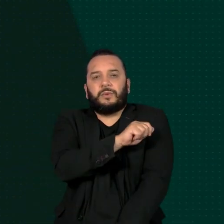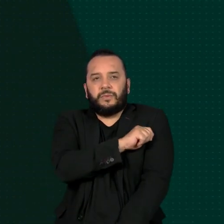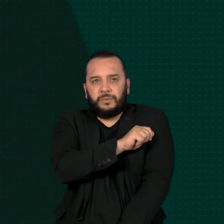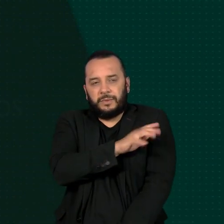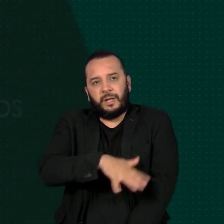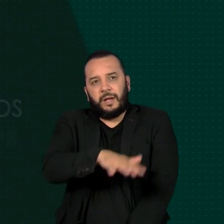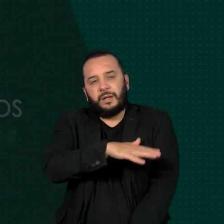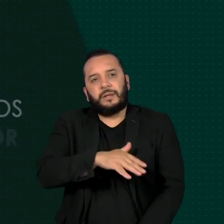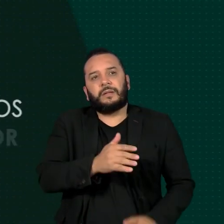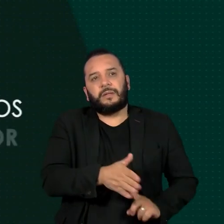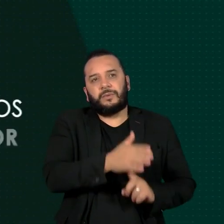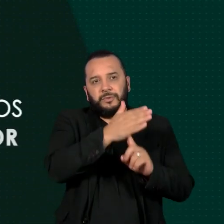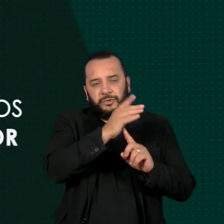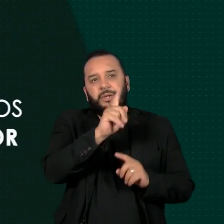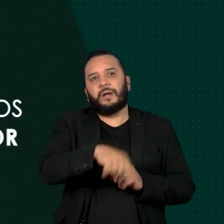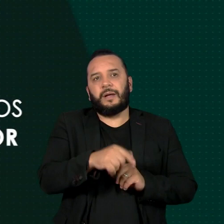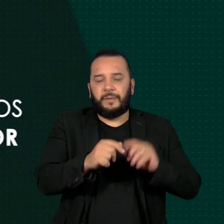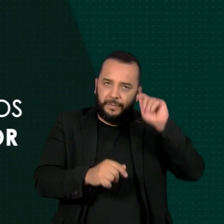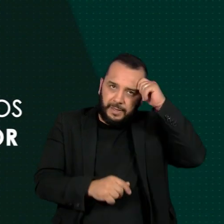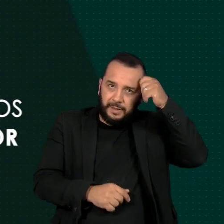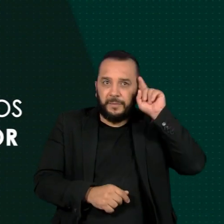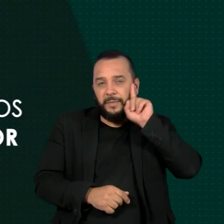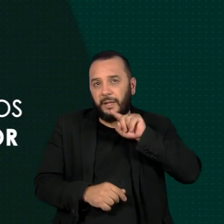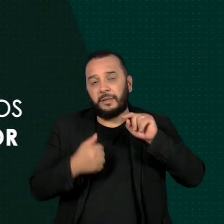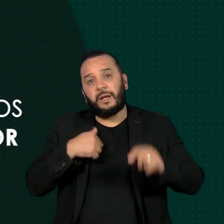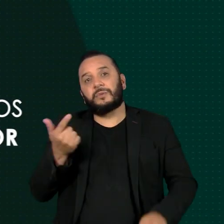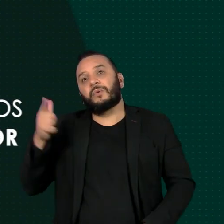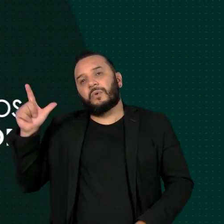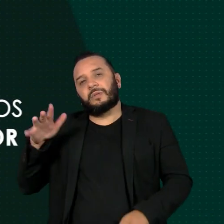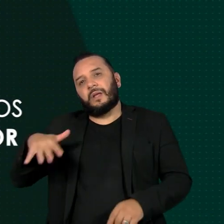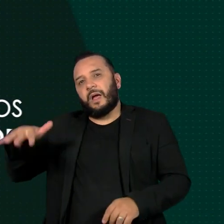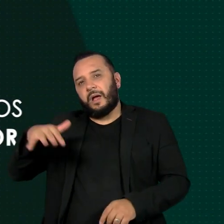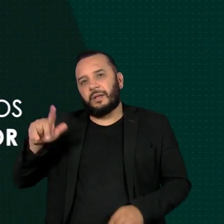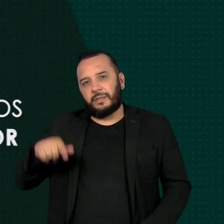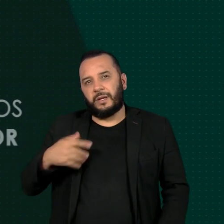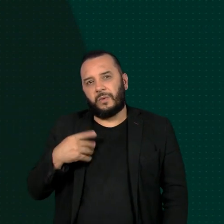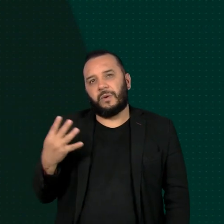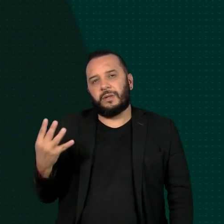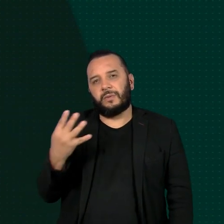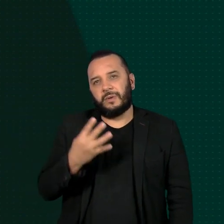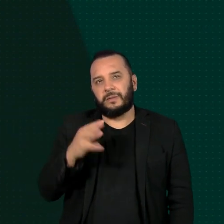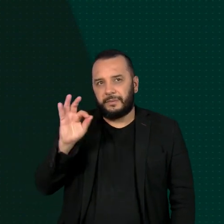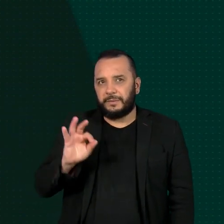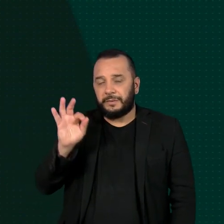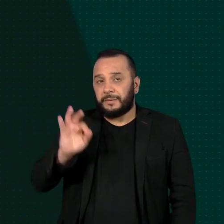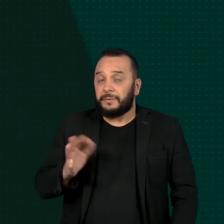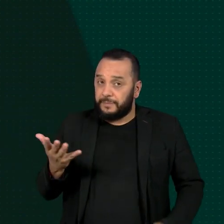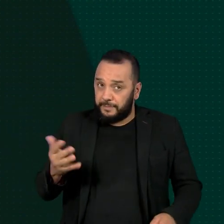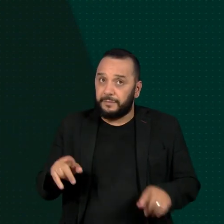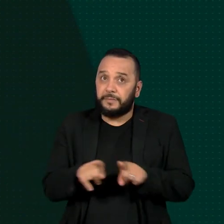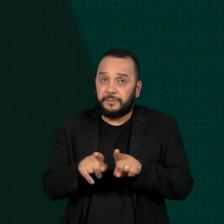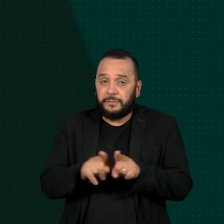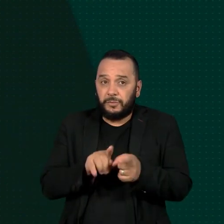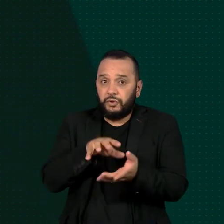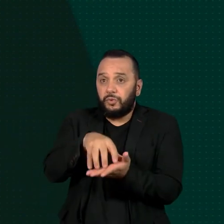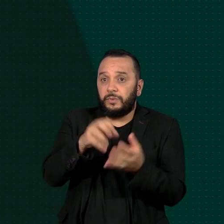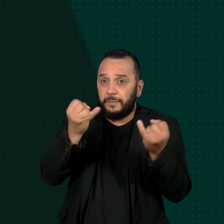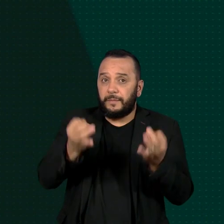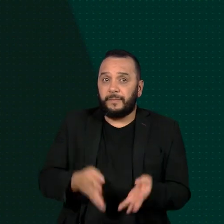e pardos. Nas demais áreas de estudo, esse percentual é de 44%. Ainda segundo o Instituto,